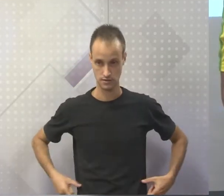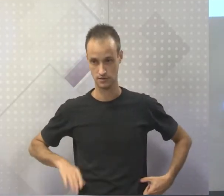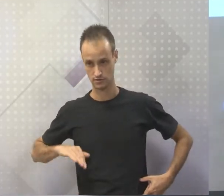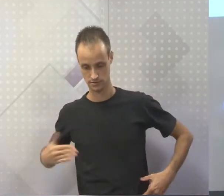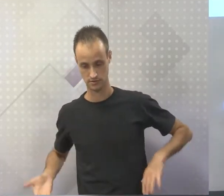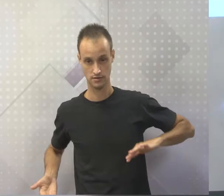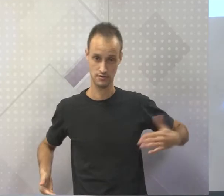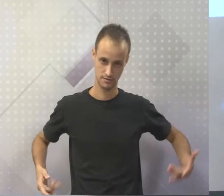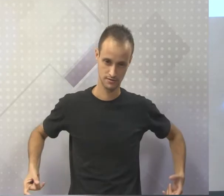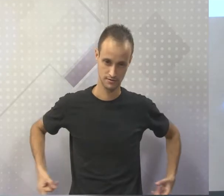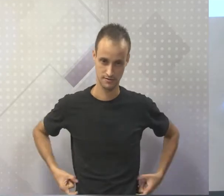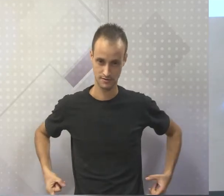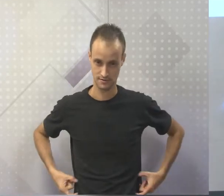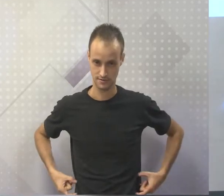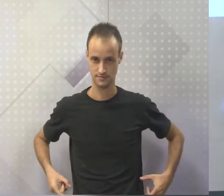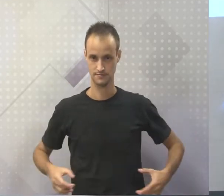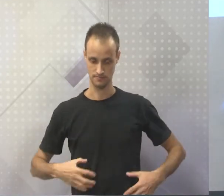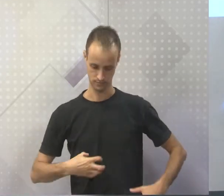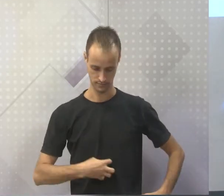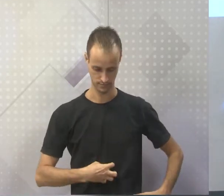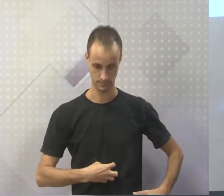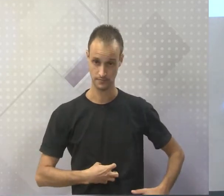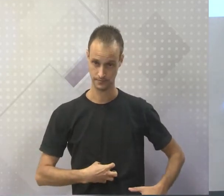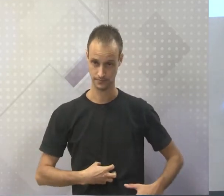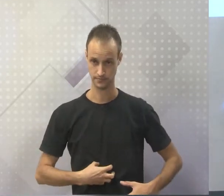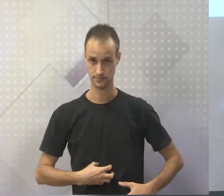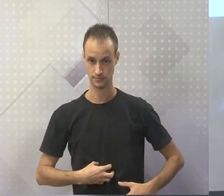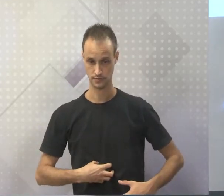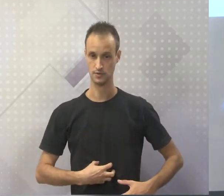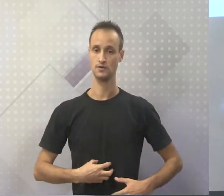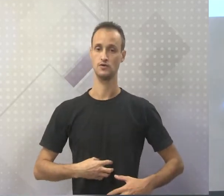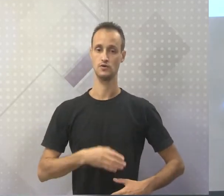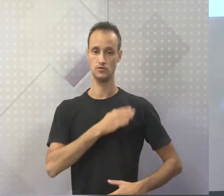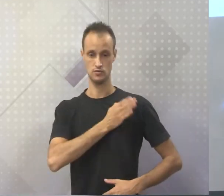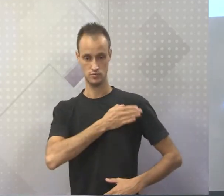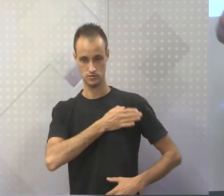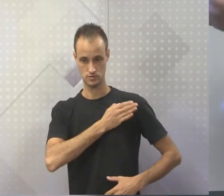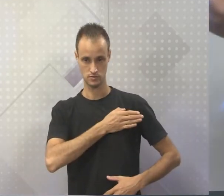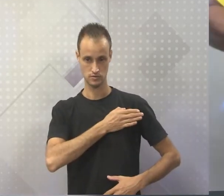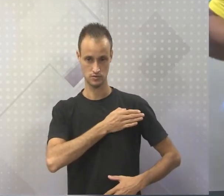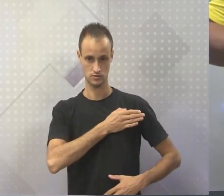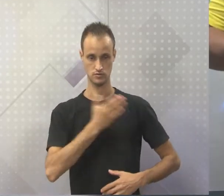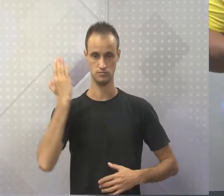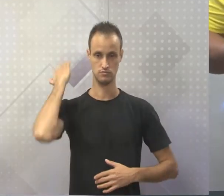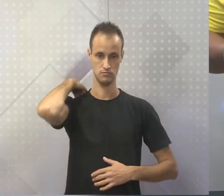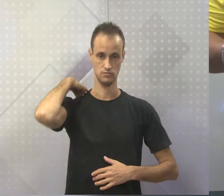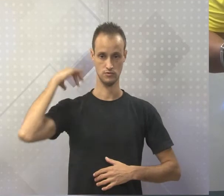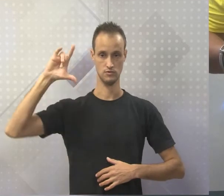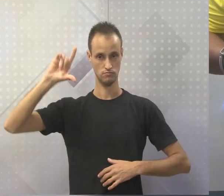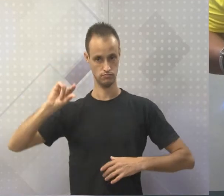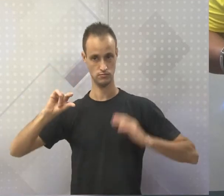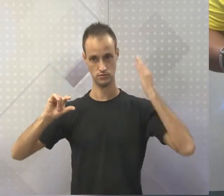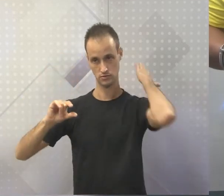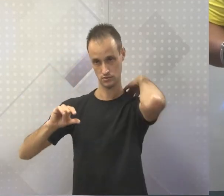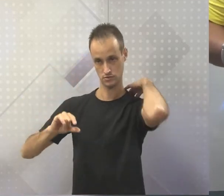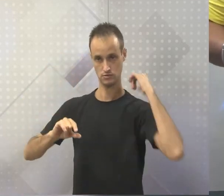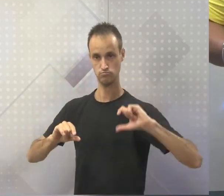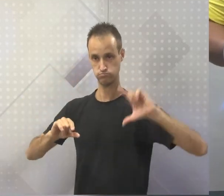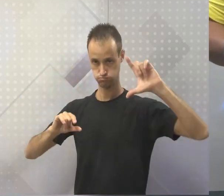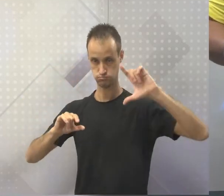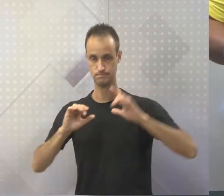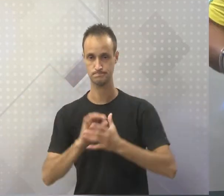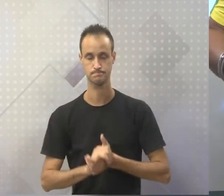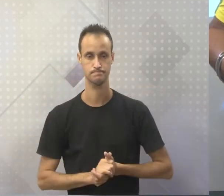outro, e o estômago está aqui pelo meio. O coração é voltado para o lado esquerdo, o pulmão esquerdo é menor, o pulmão direito é bem